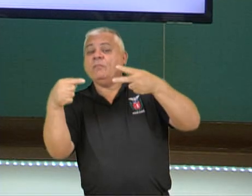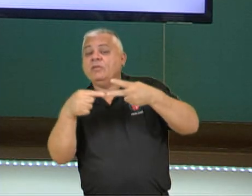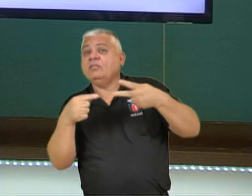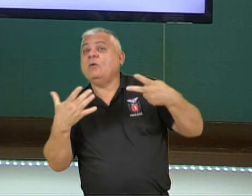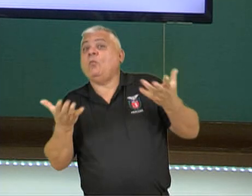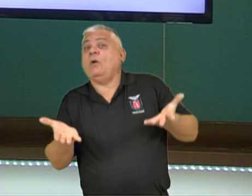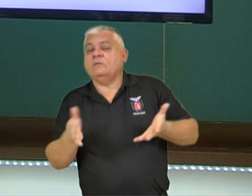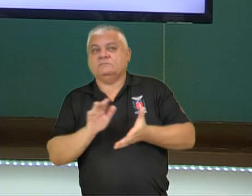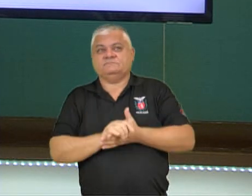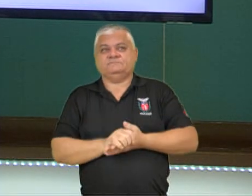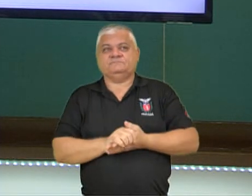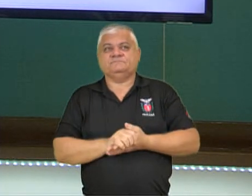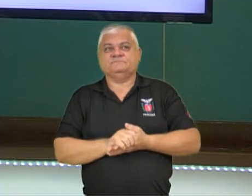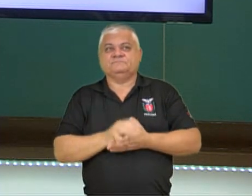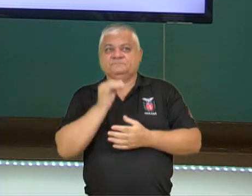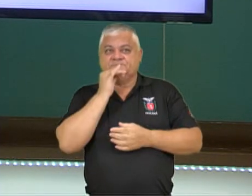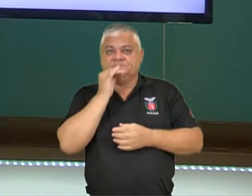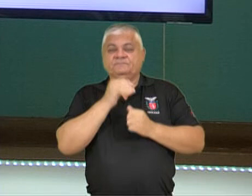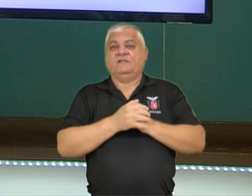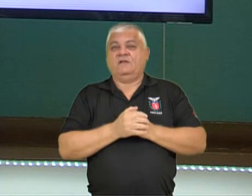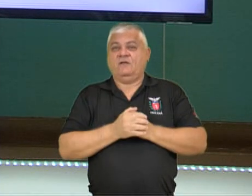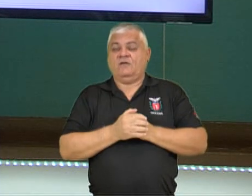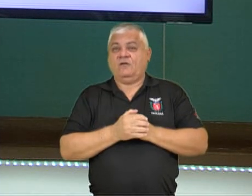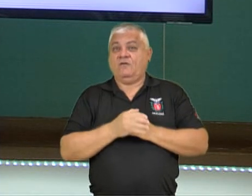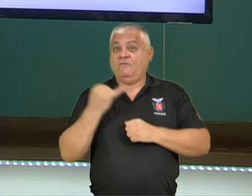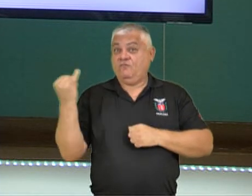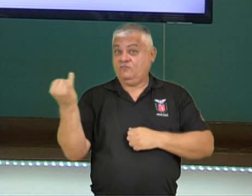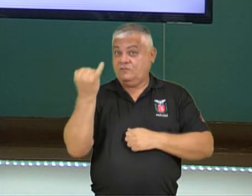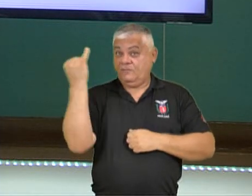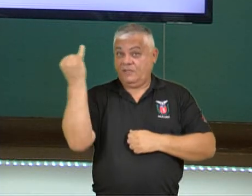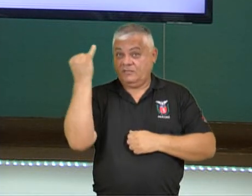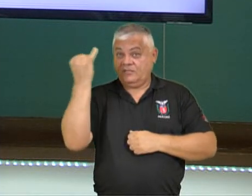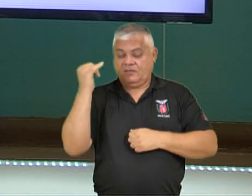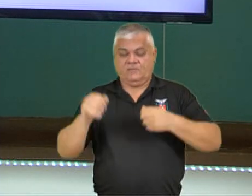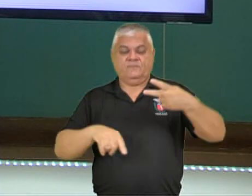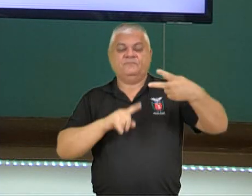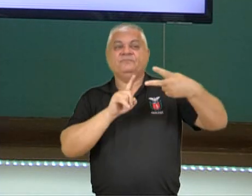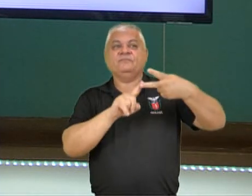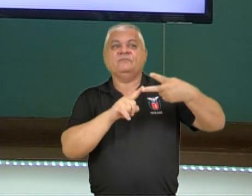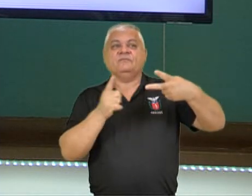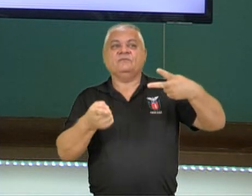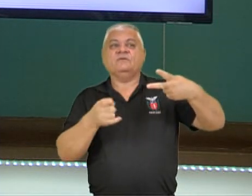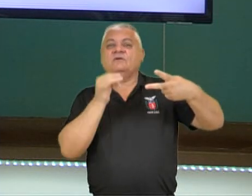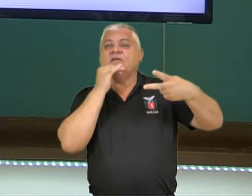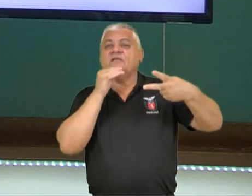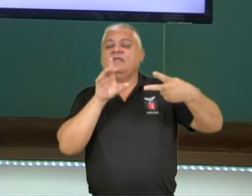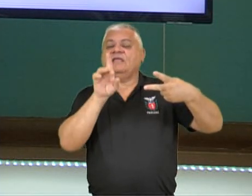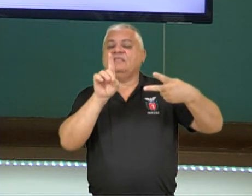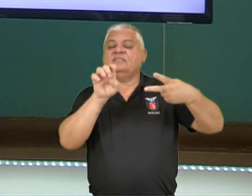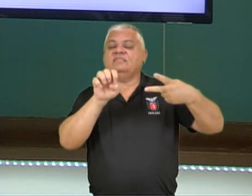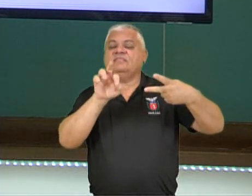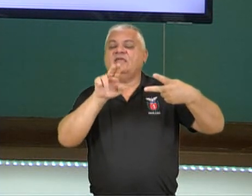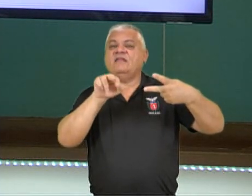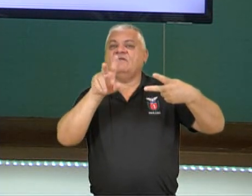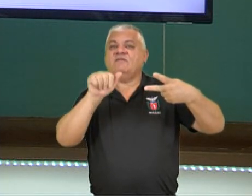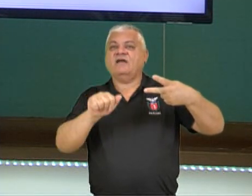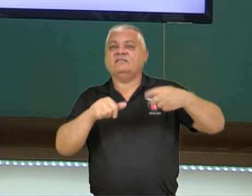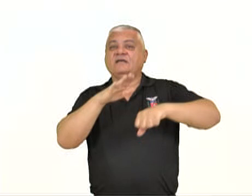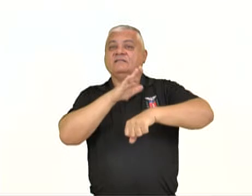vão classificar aqui como 1 as fundamentais e como 2 a grandeza derivada. Então,